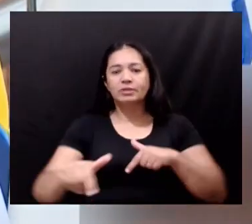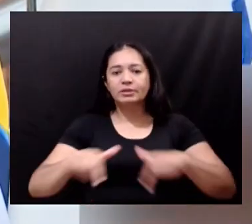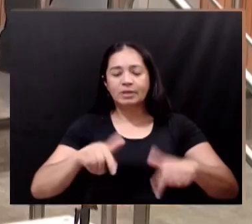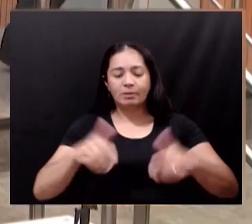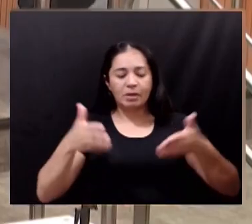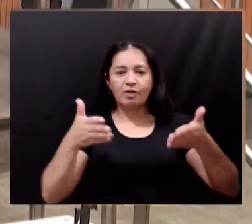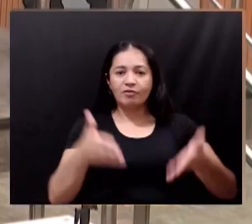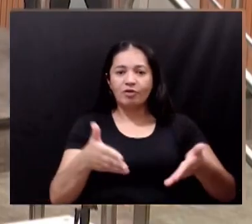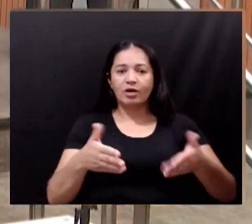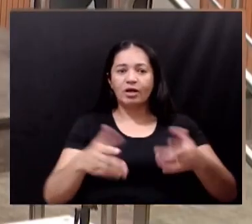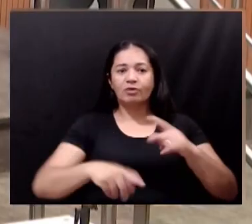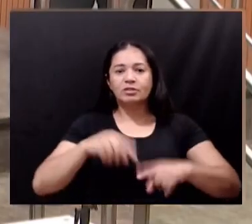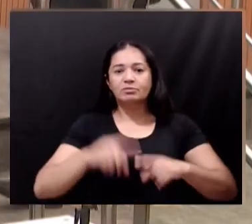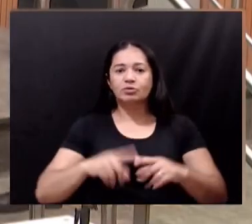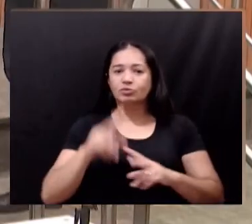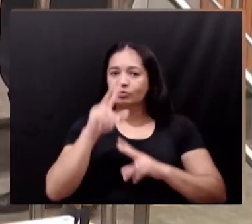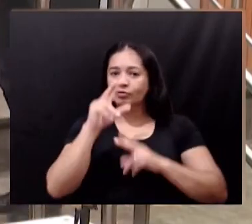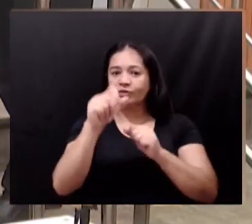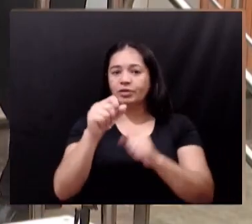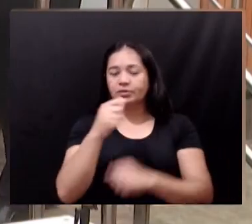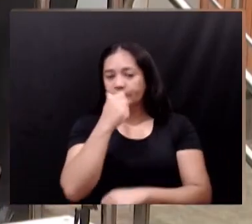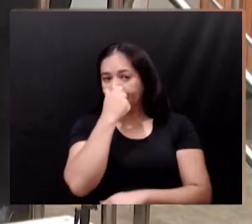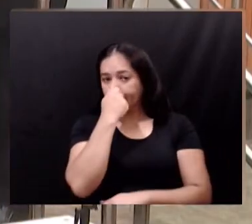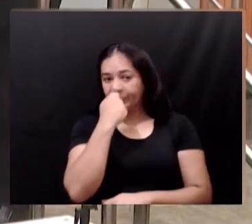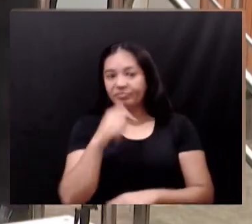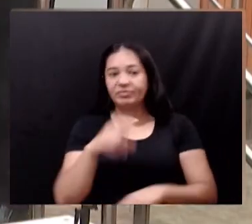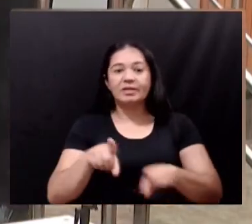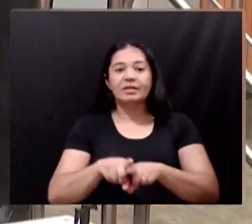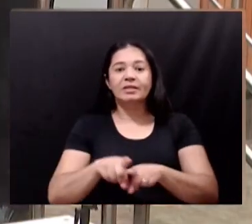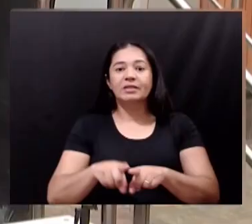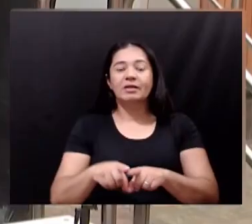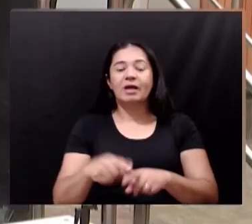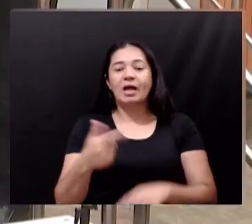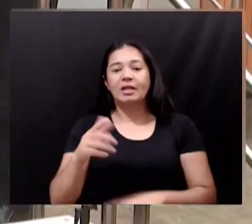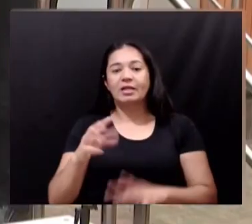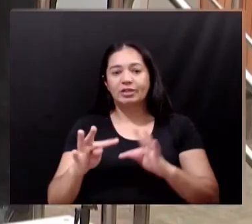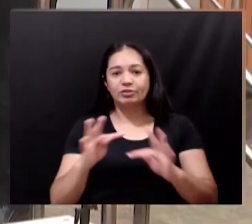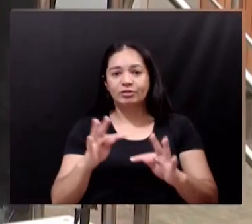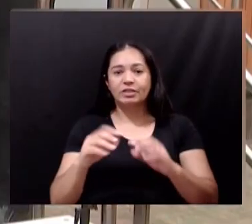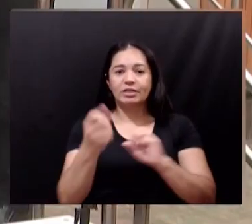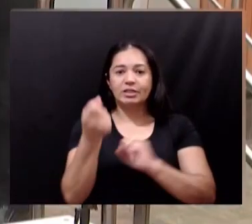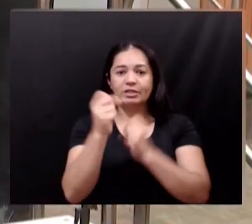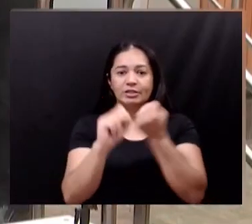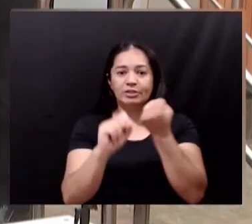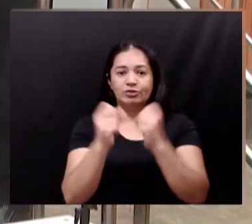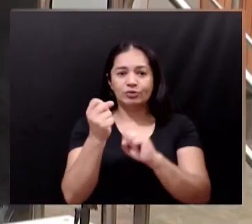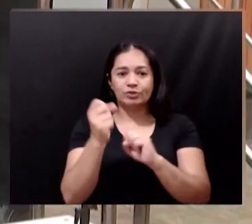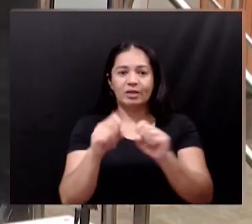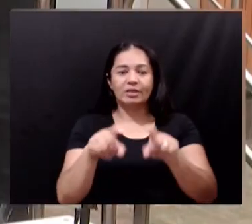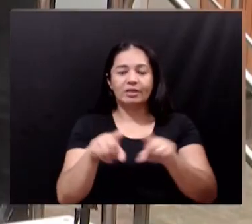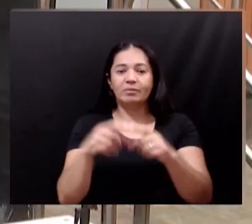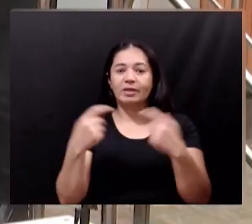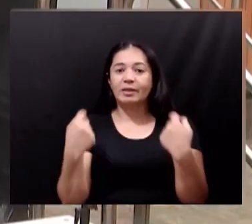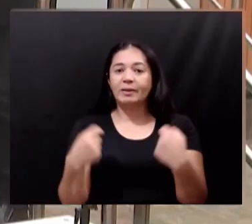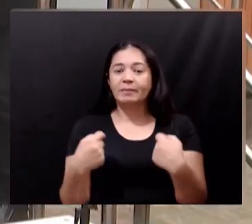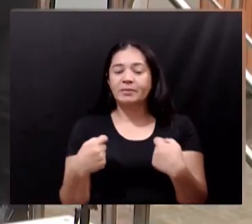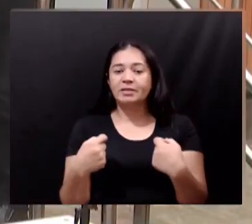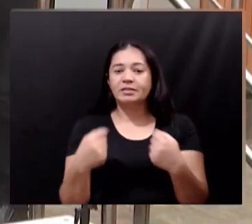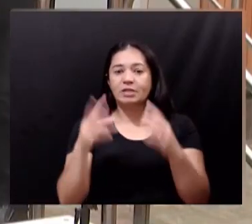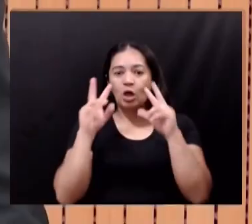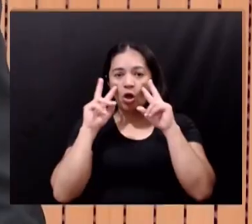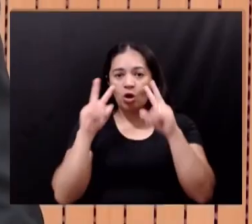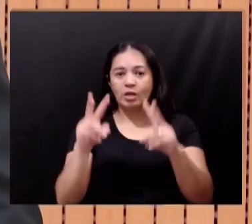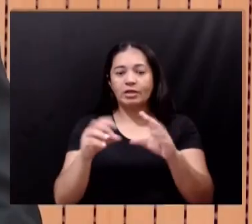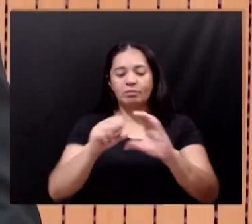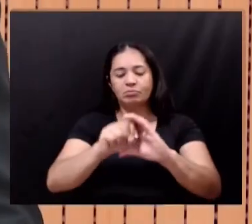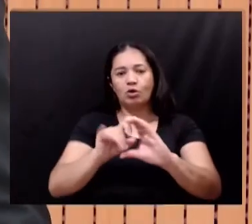tão forte. Para além da questão terapêutica e da industrial, a frente pretende olhar também para o caráter histórico do